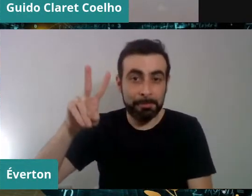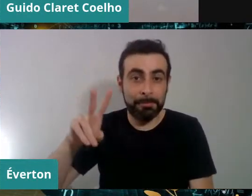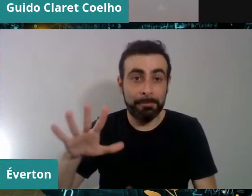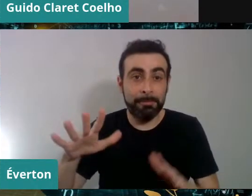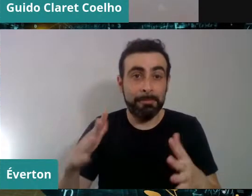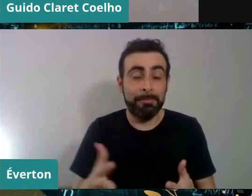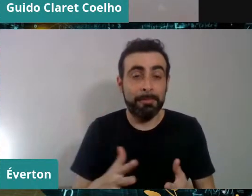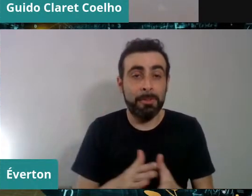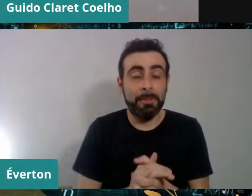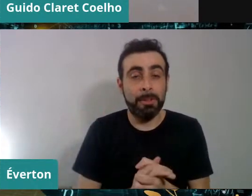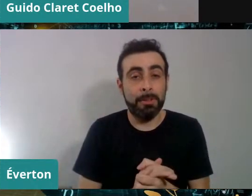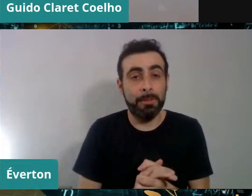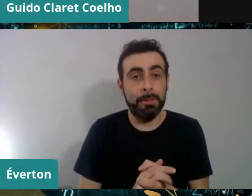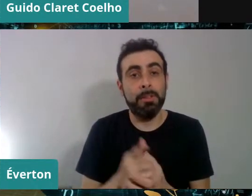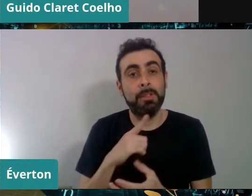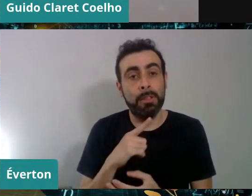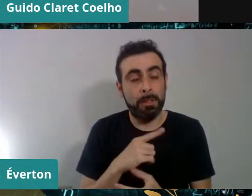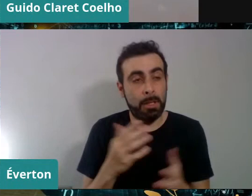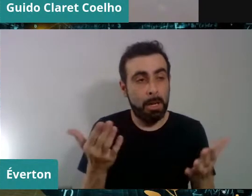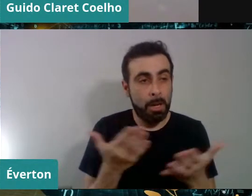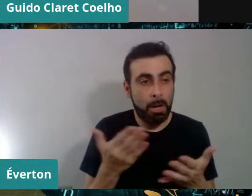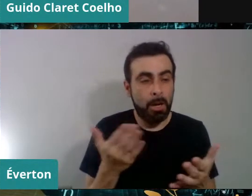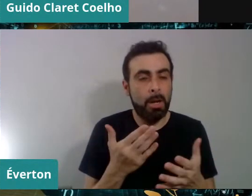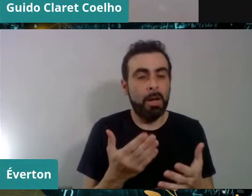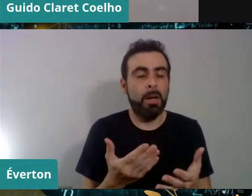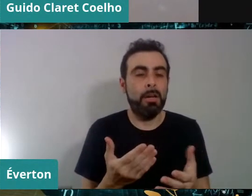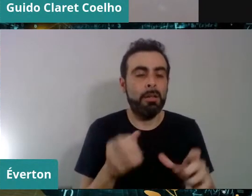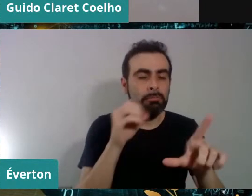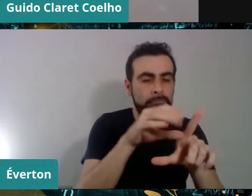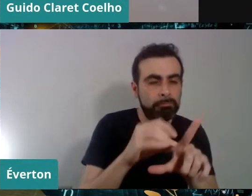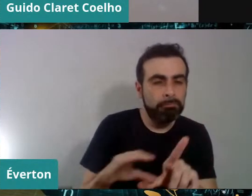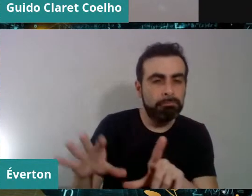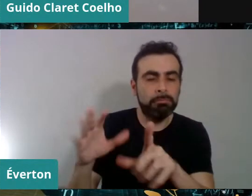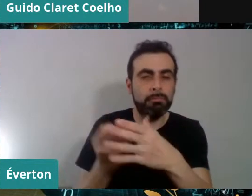Quando foram criadas essas habilitações, né,